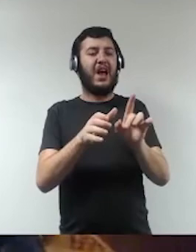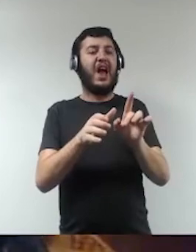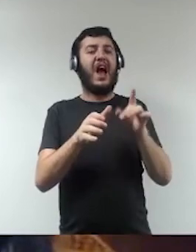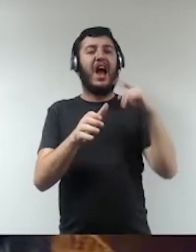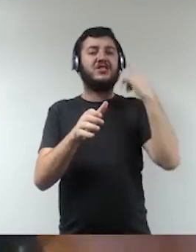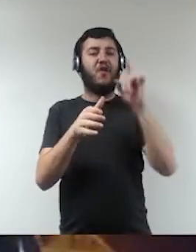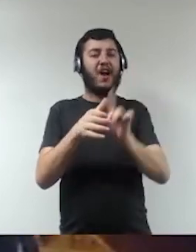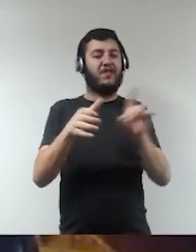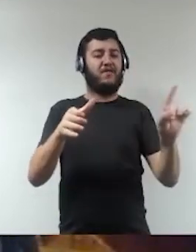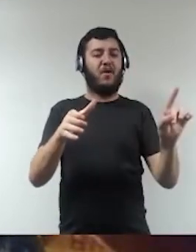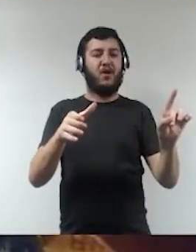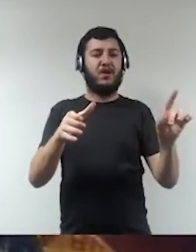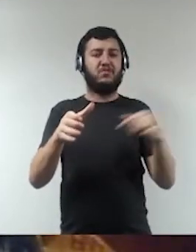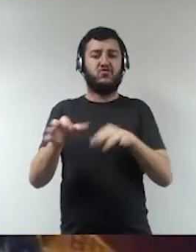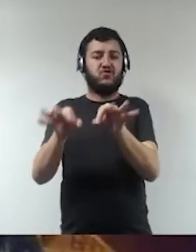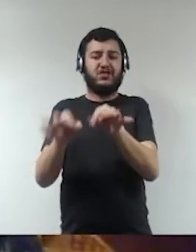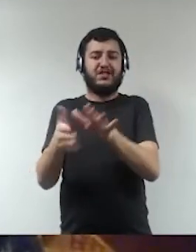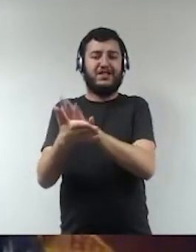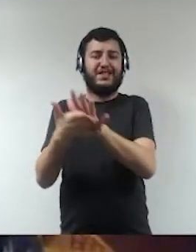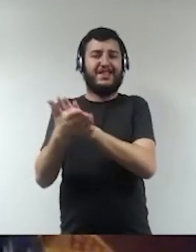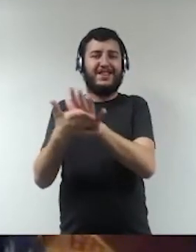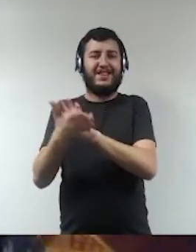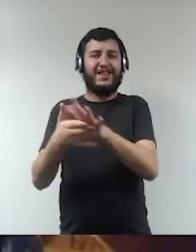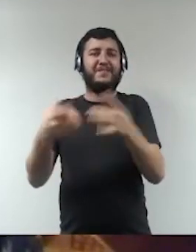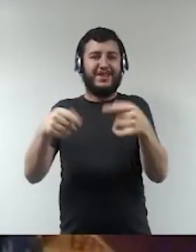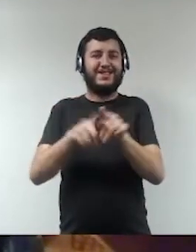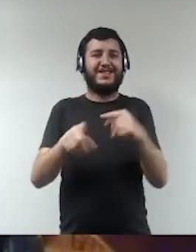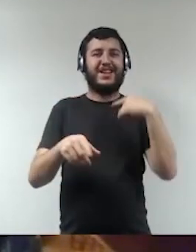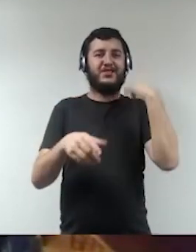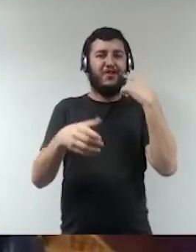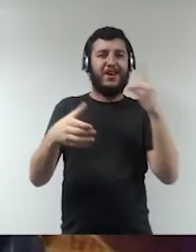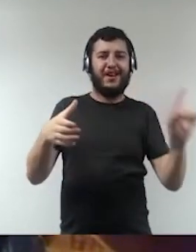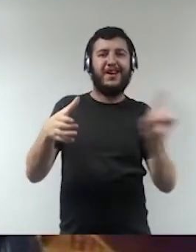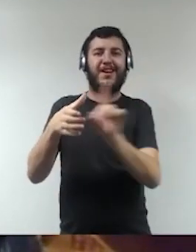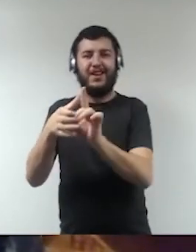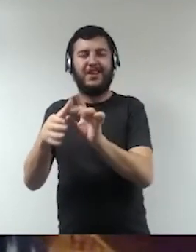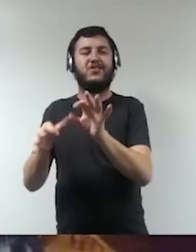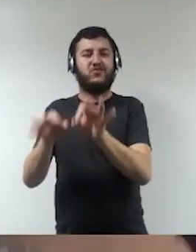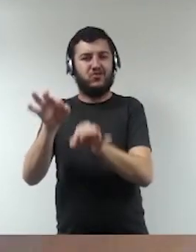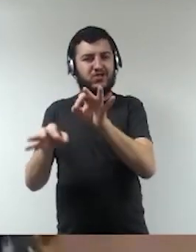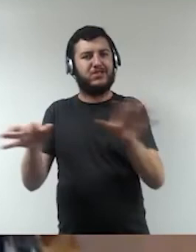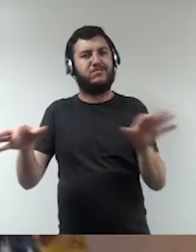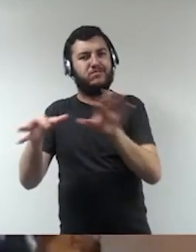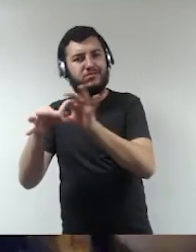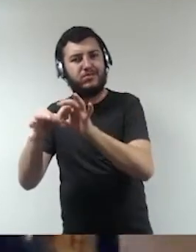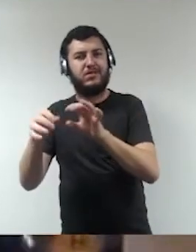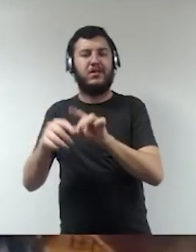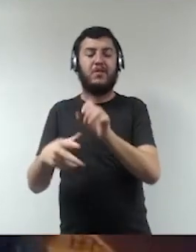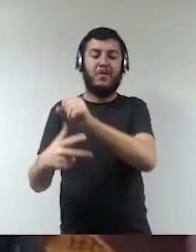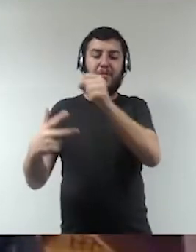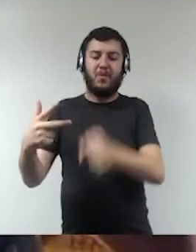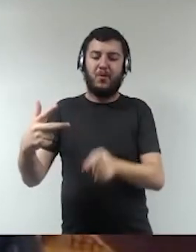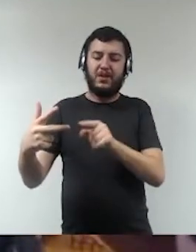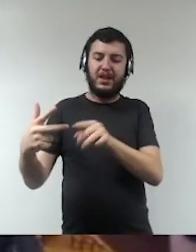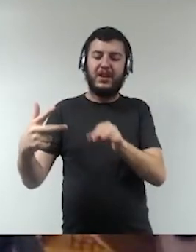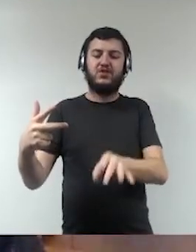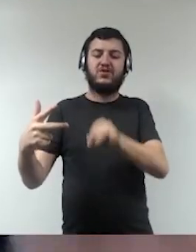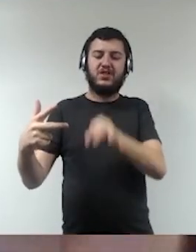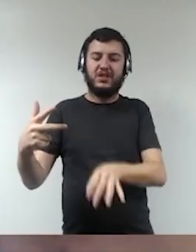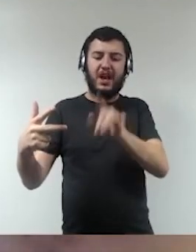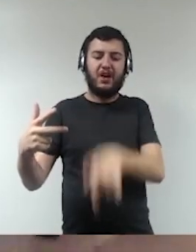Isso é óbvio, mas é preciso ser dito, não há justiça sem advogado, o Poder Judiciário é mais um